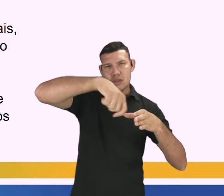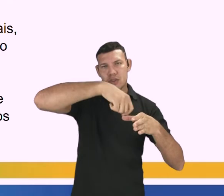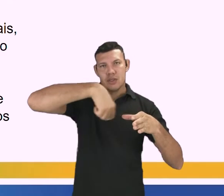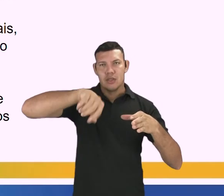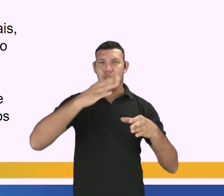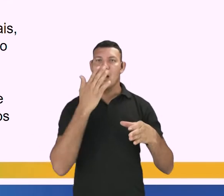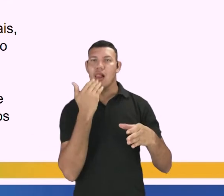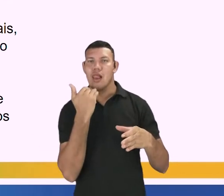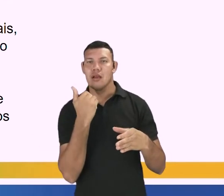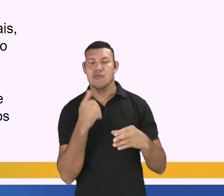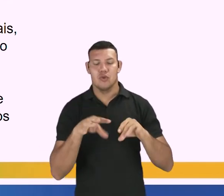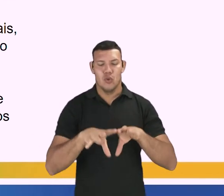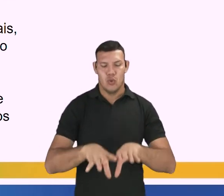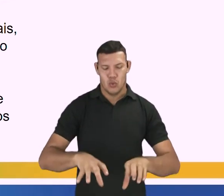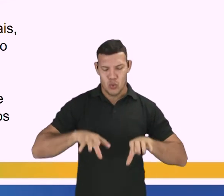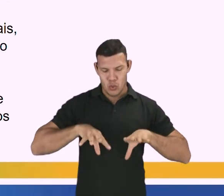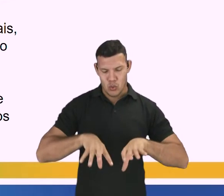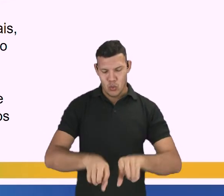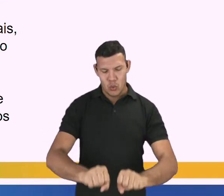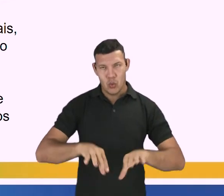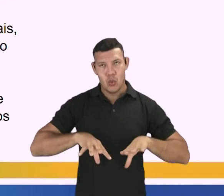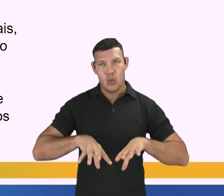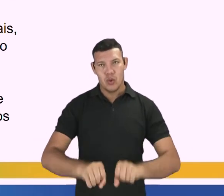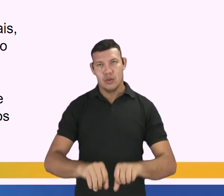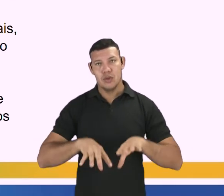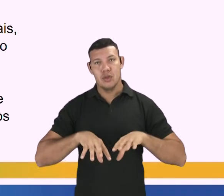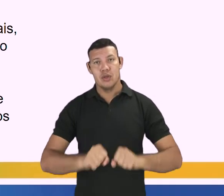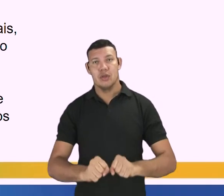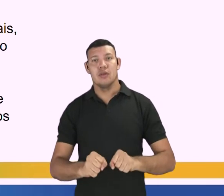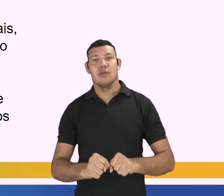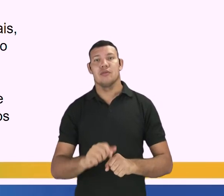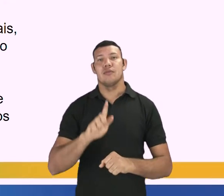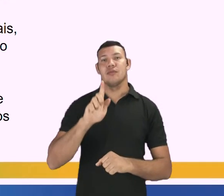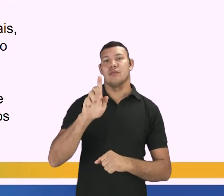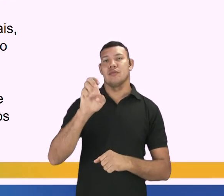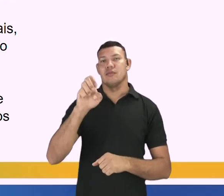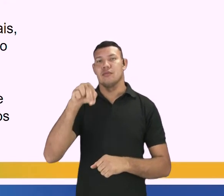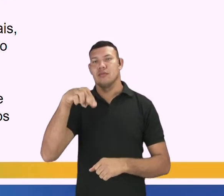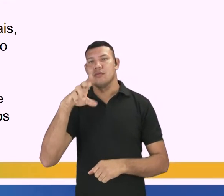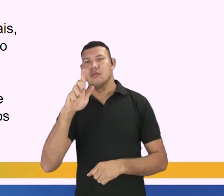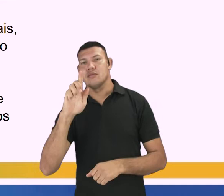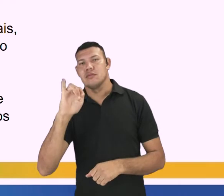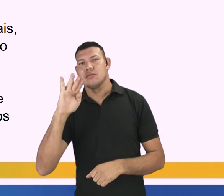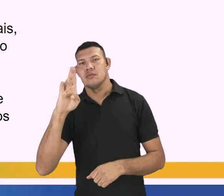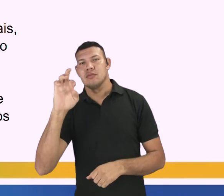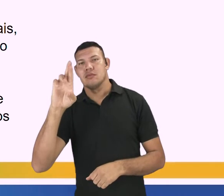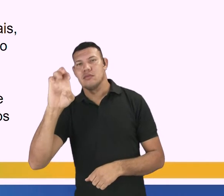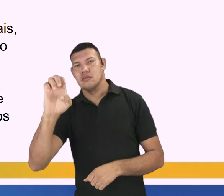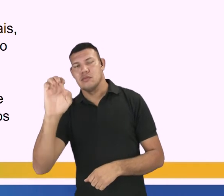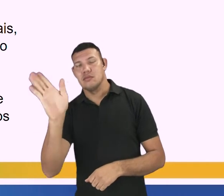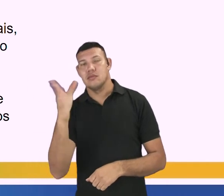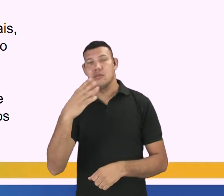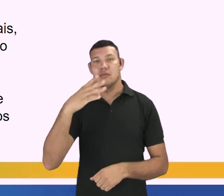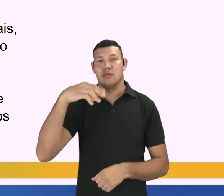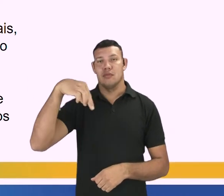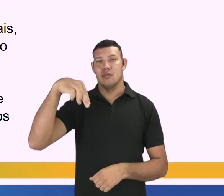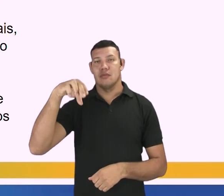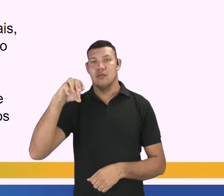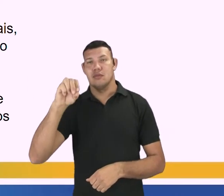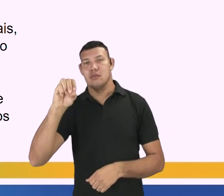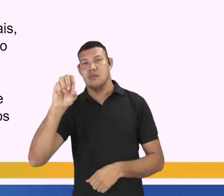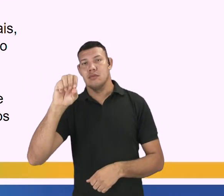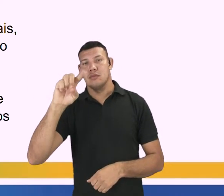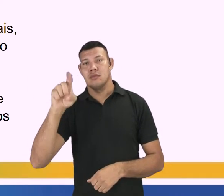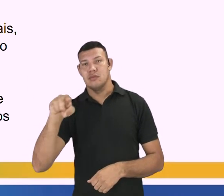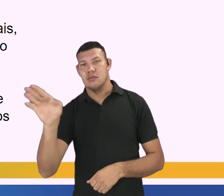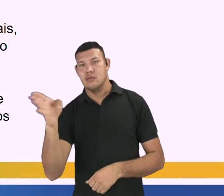nas massas e também na noz moscada, na gengibre, né? E nós também temos a questão da ciência, que ela